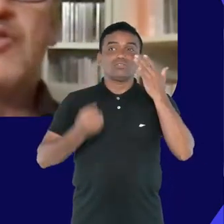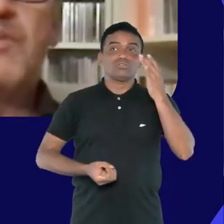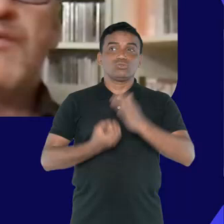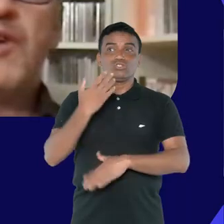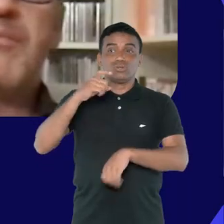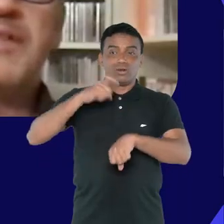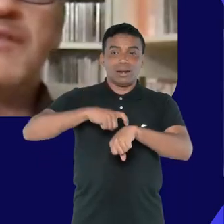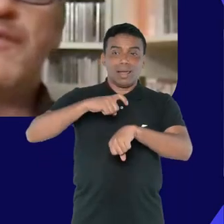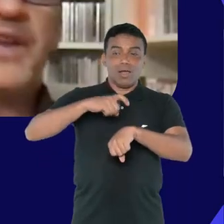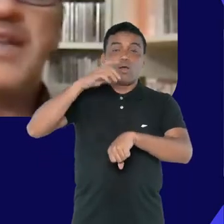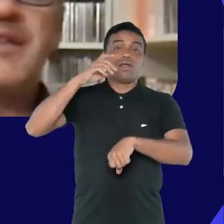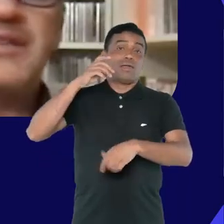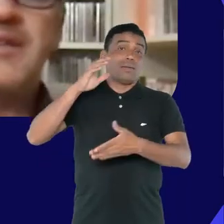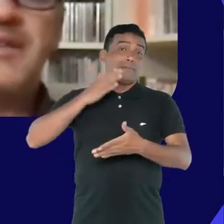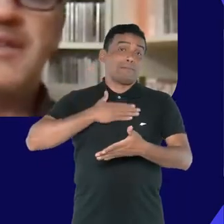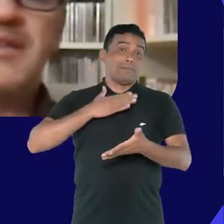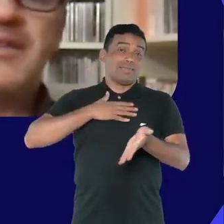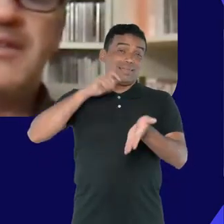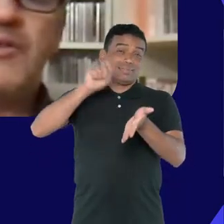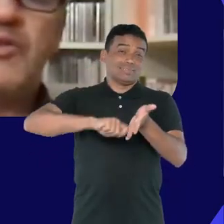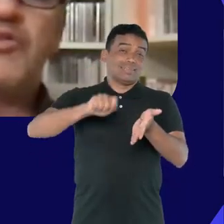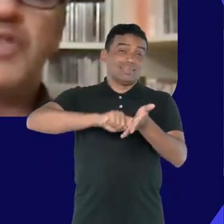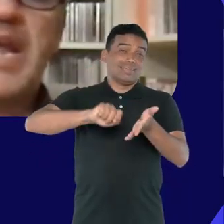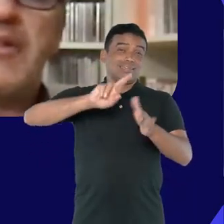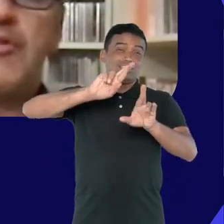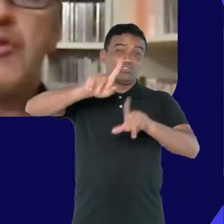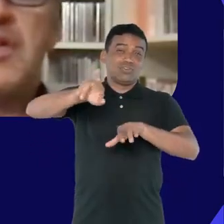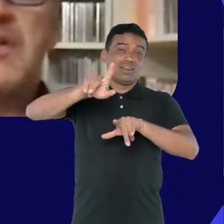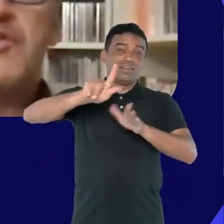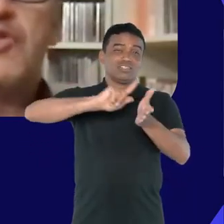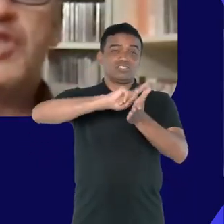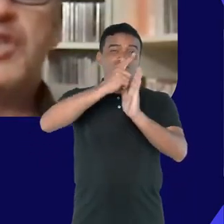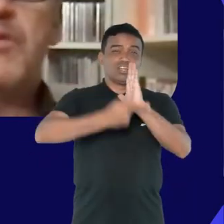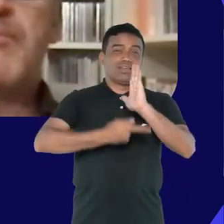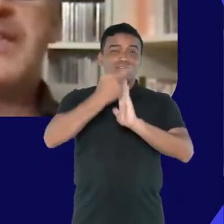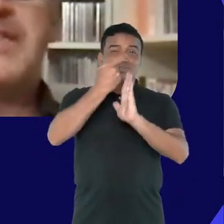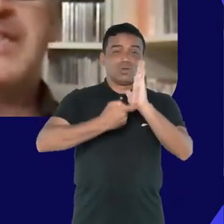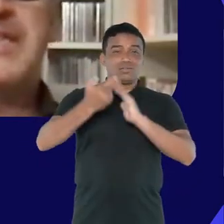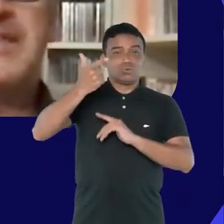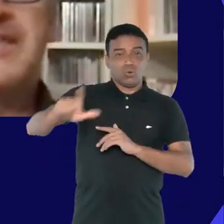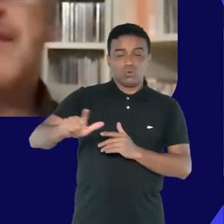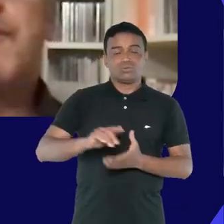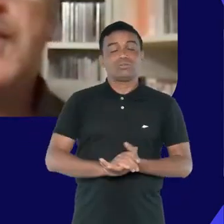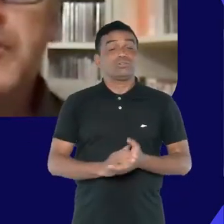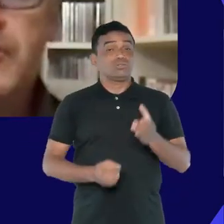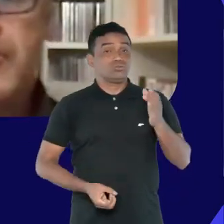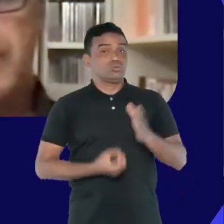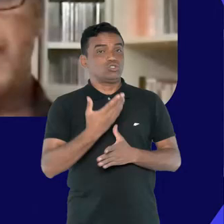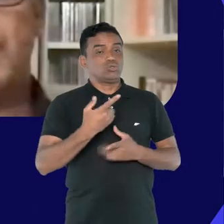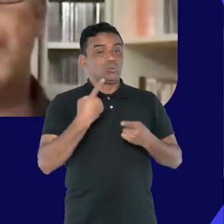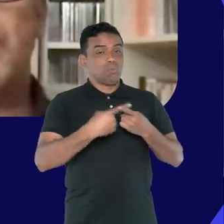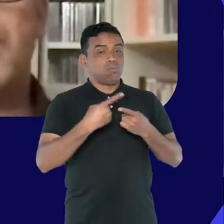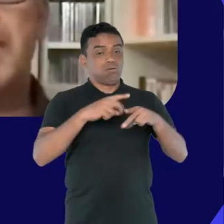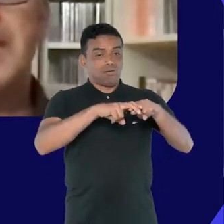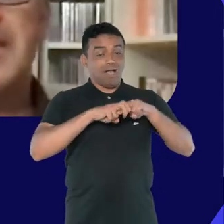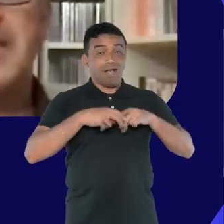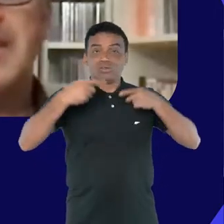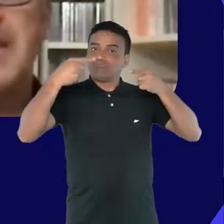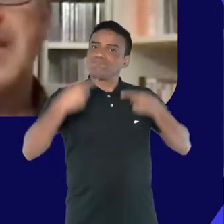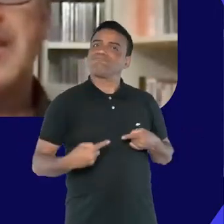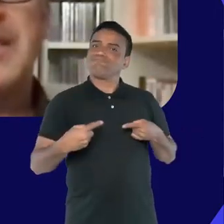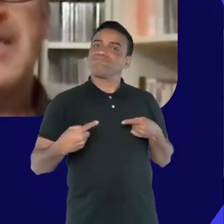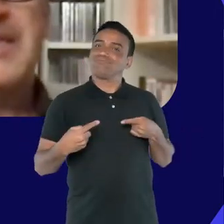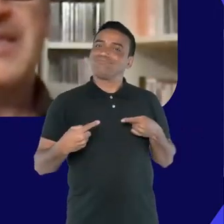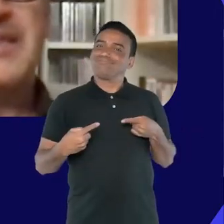escrita de uma forma diferente de outros géneros. Surgiu a partir de desafios, surgiu a